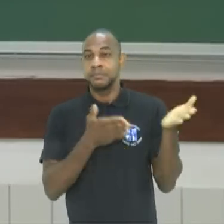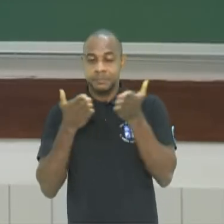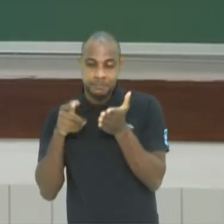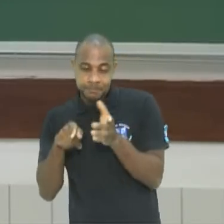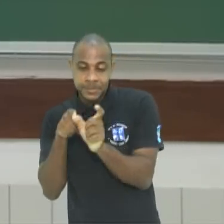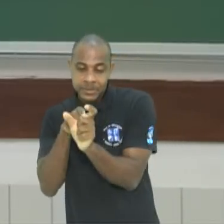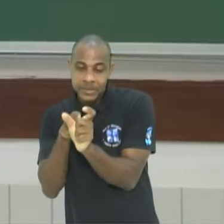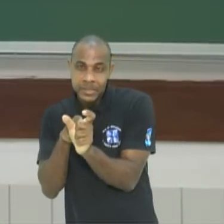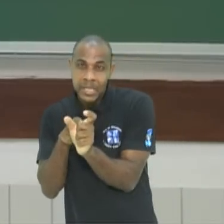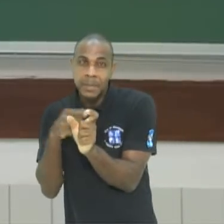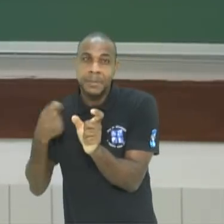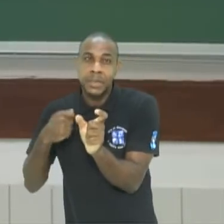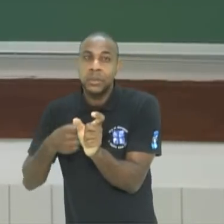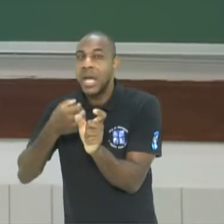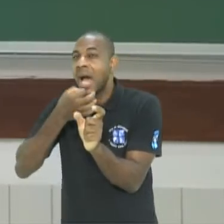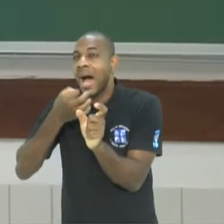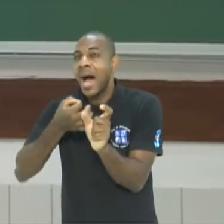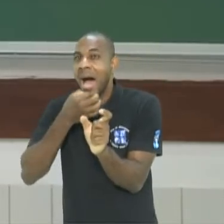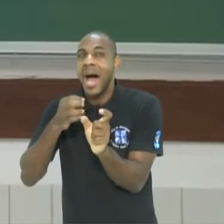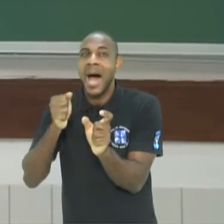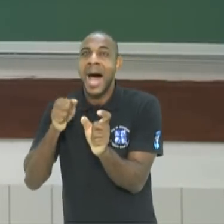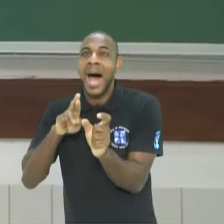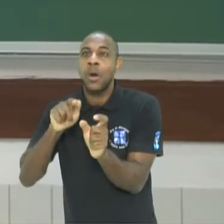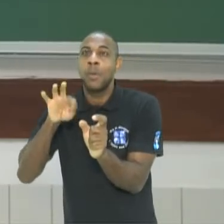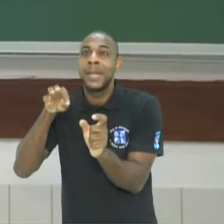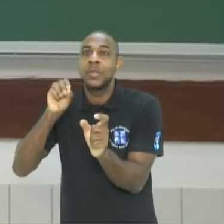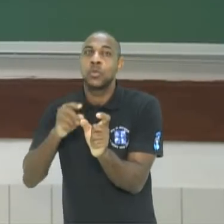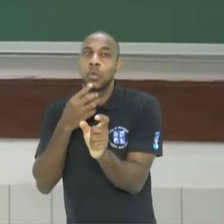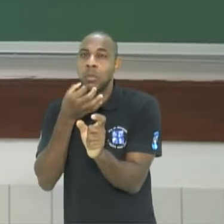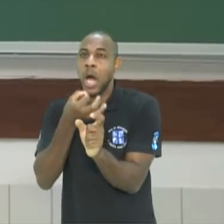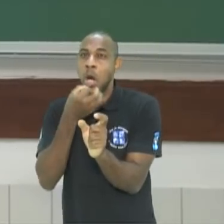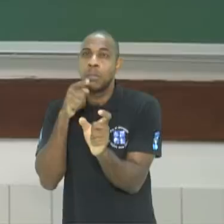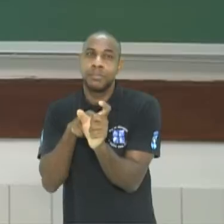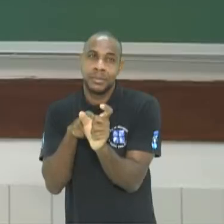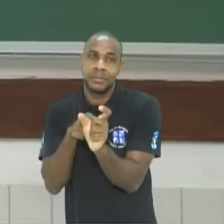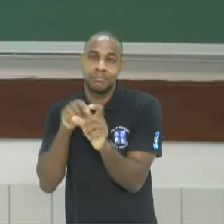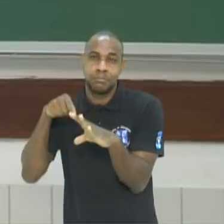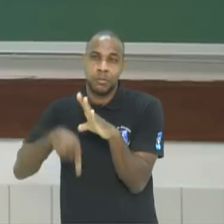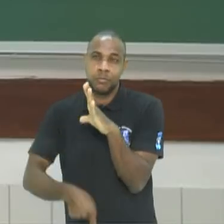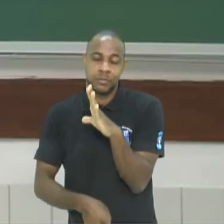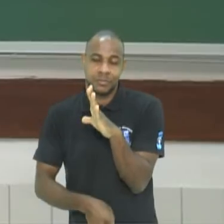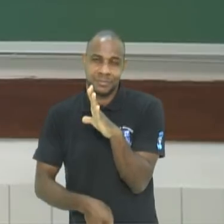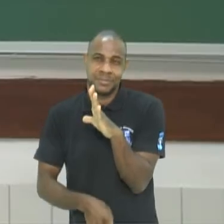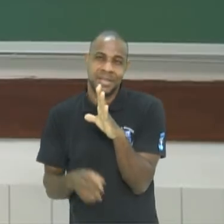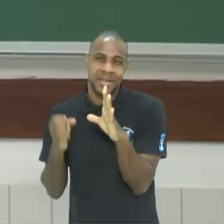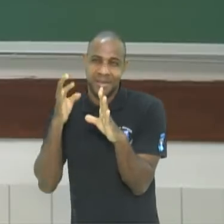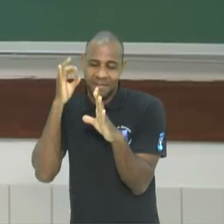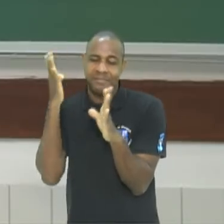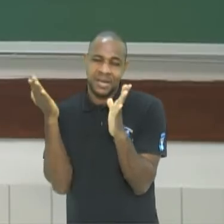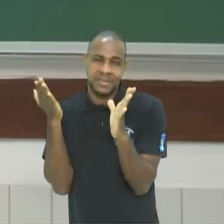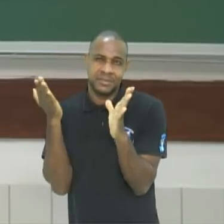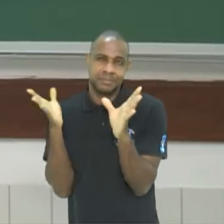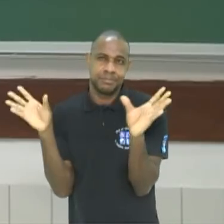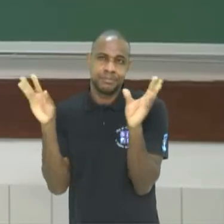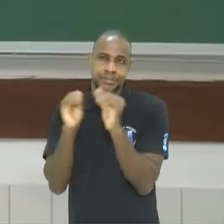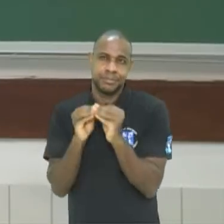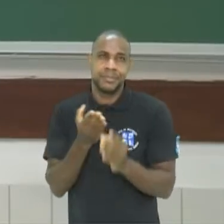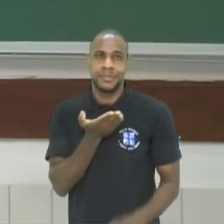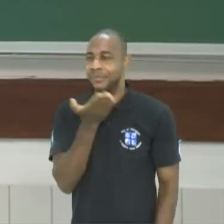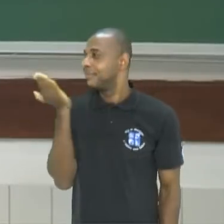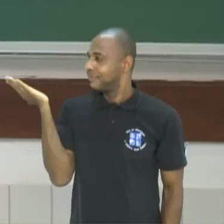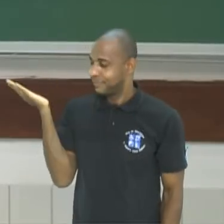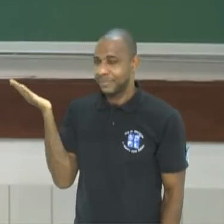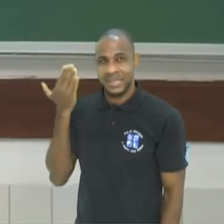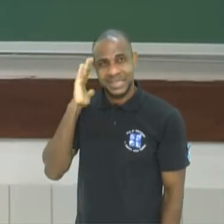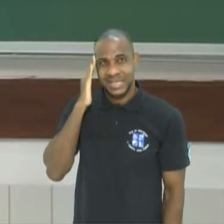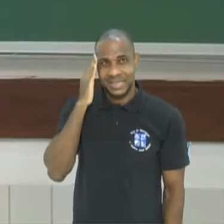meus argumentos. Ficou claro isso para vocês ali numa construção bem simples, um esquema bem simples para vocês